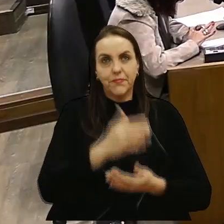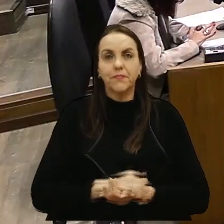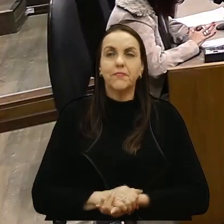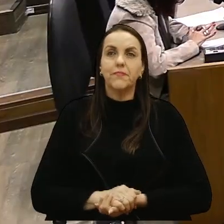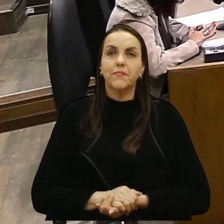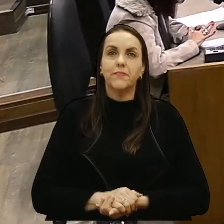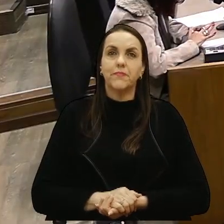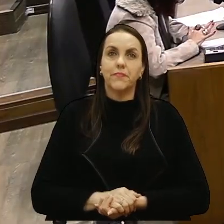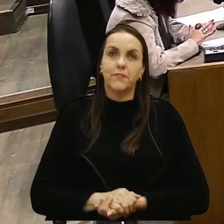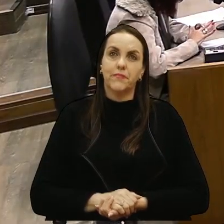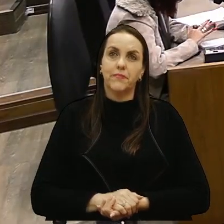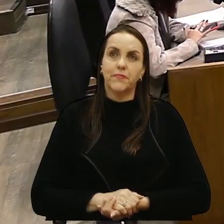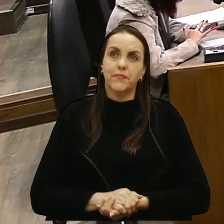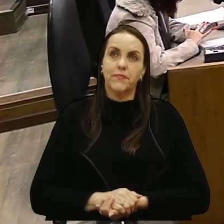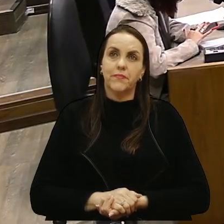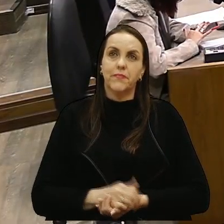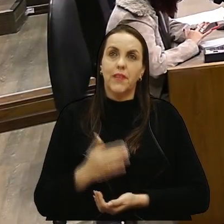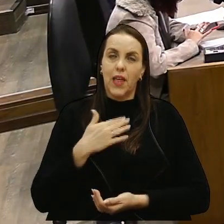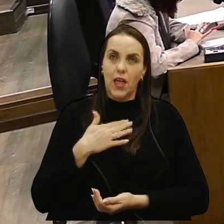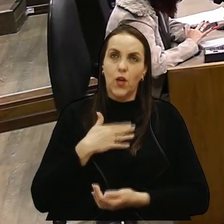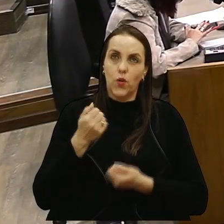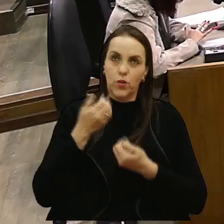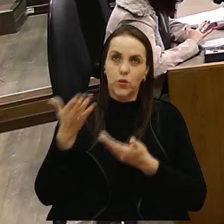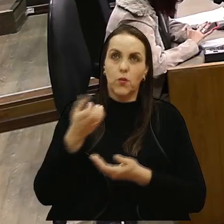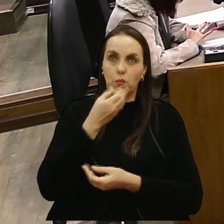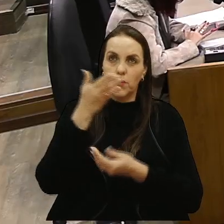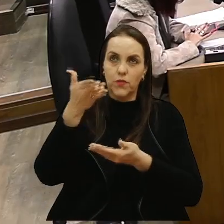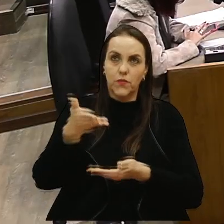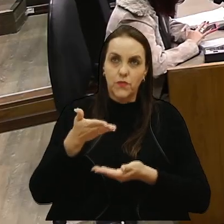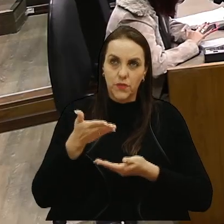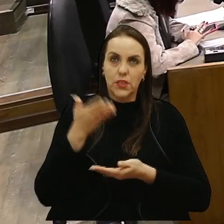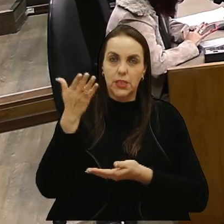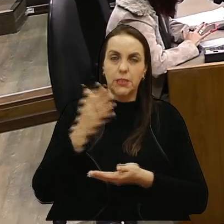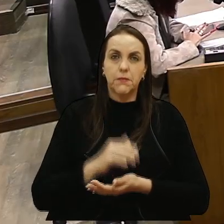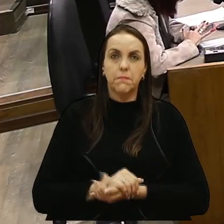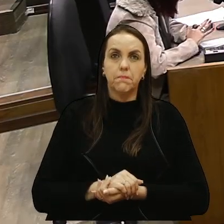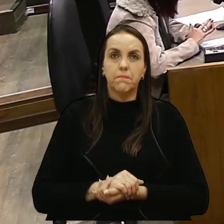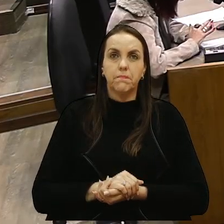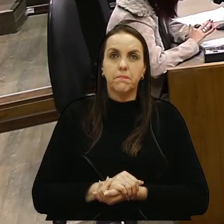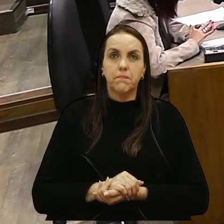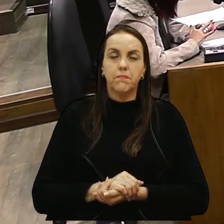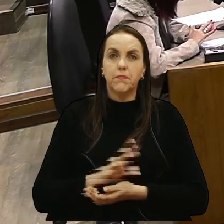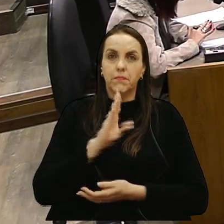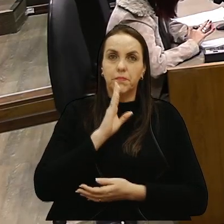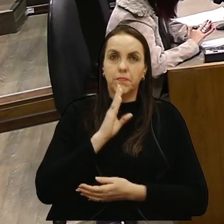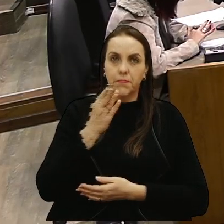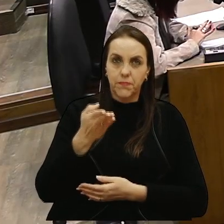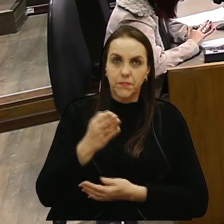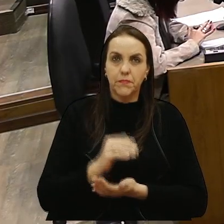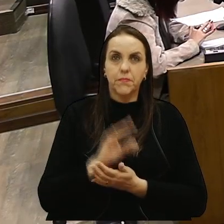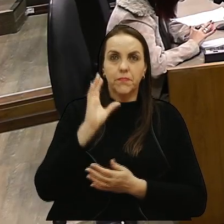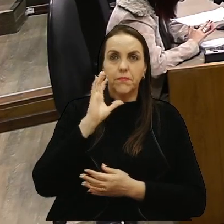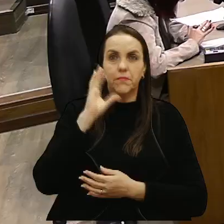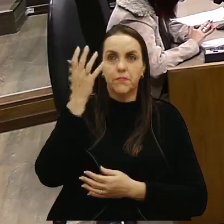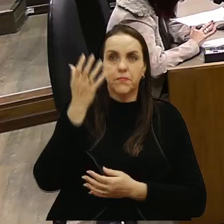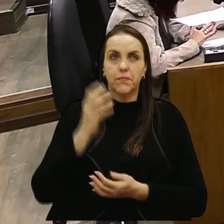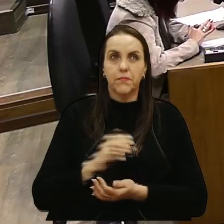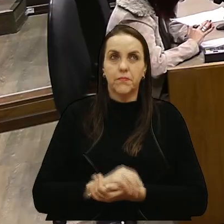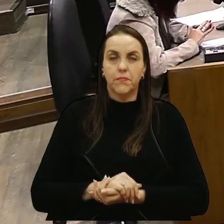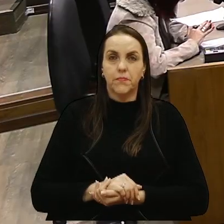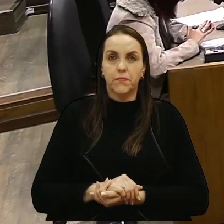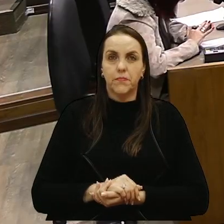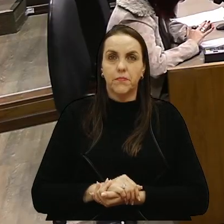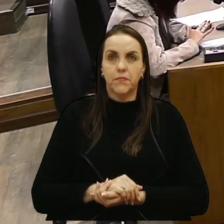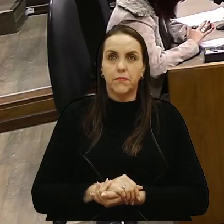gentileza. Eu dou as boas-vindas ao senhor, né? E quando eu lhe conheci foi quando aconteceu